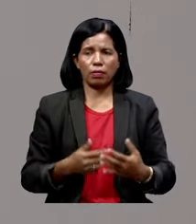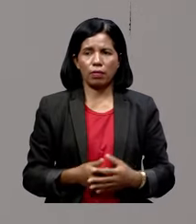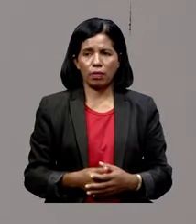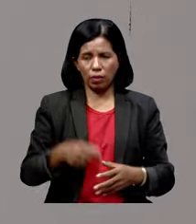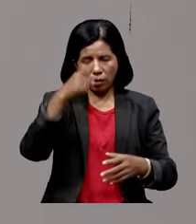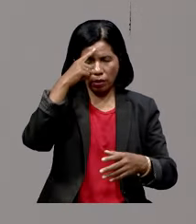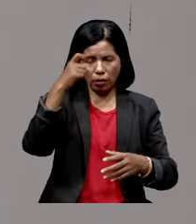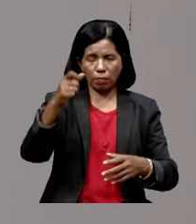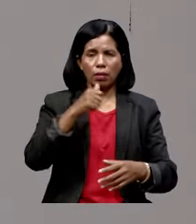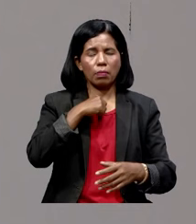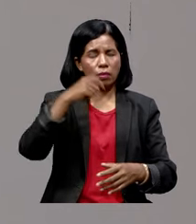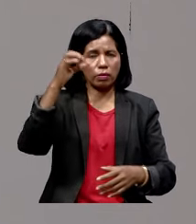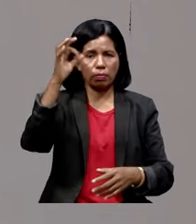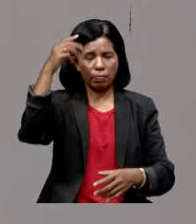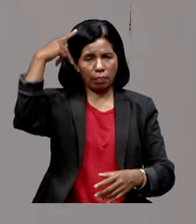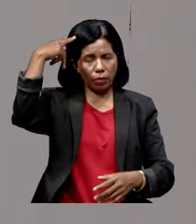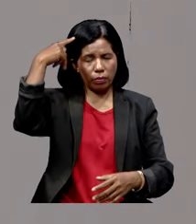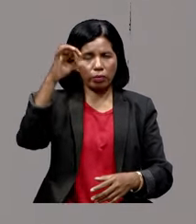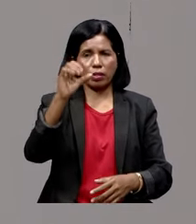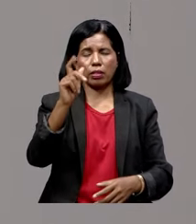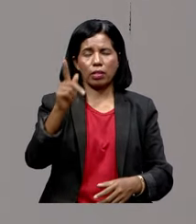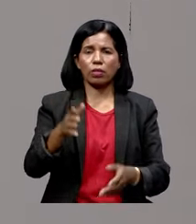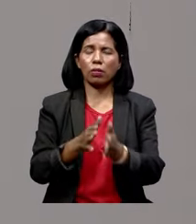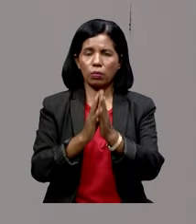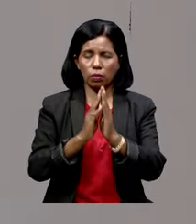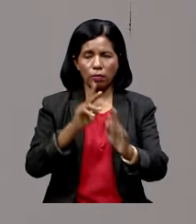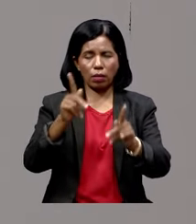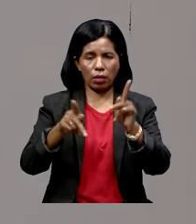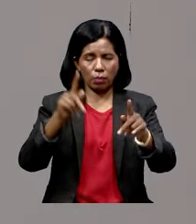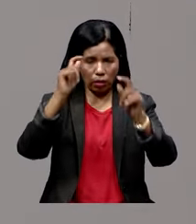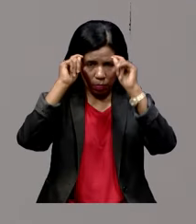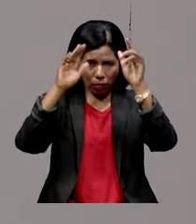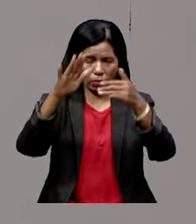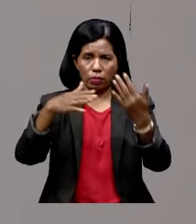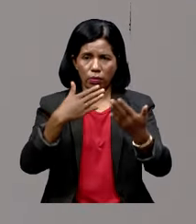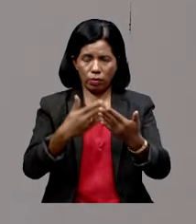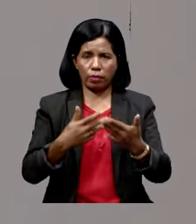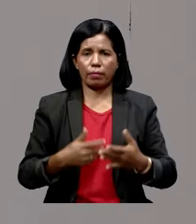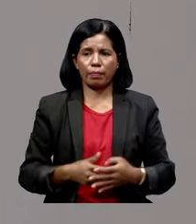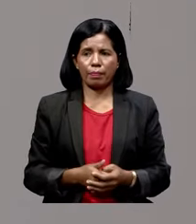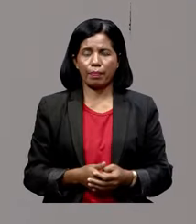Papa Francisco Mai, a Tussu, Batimorão, Siratomai.